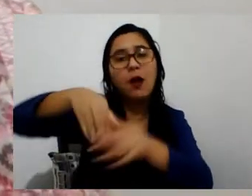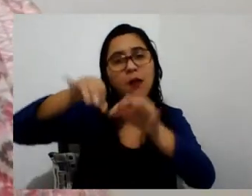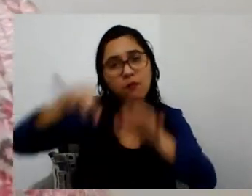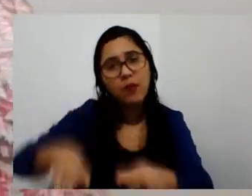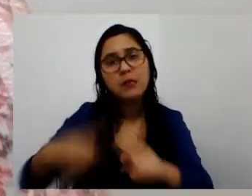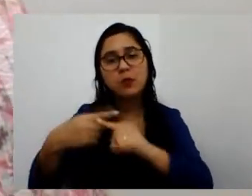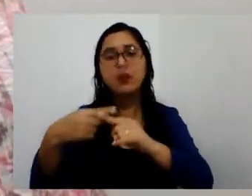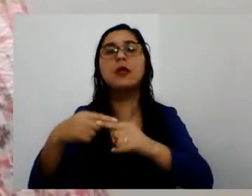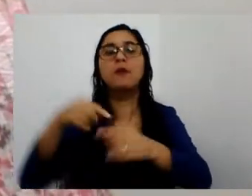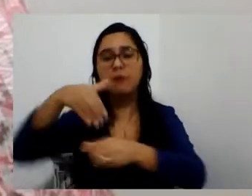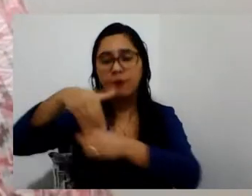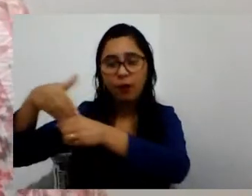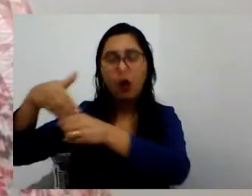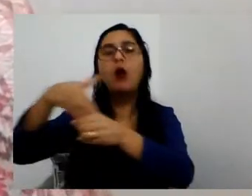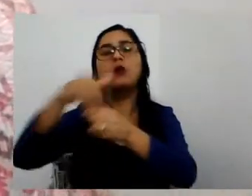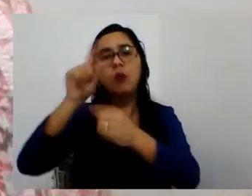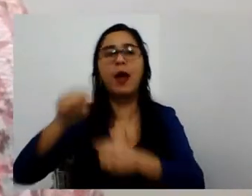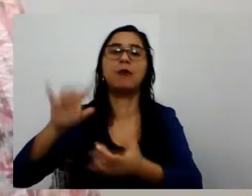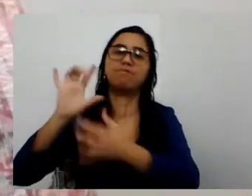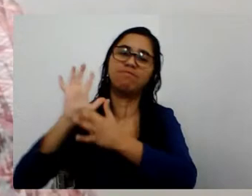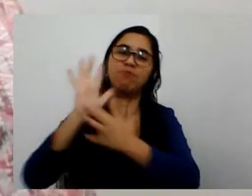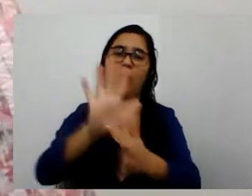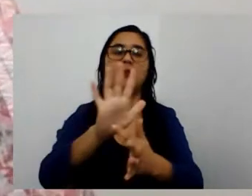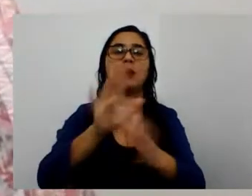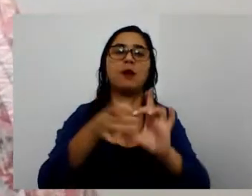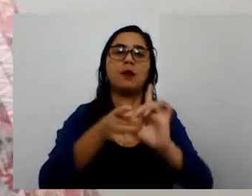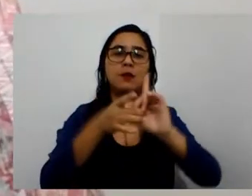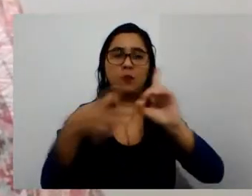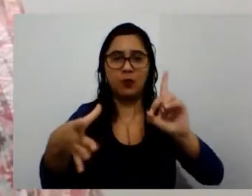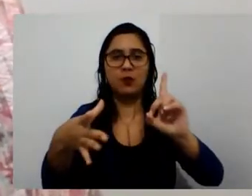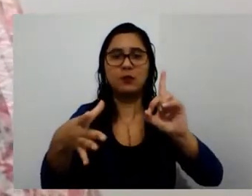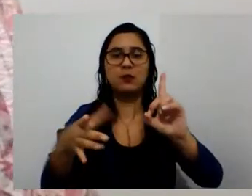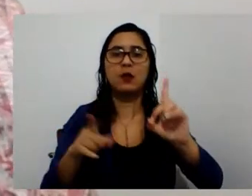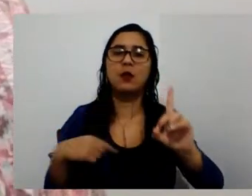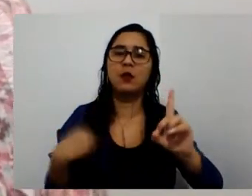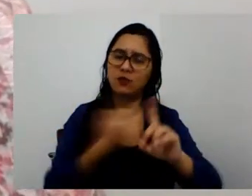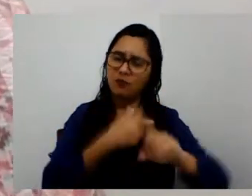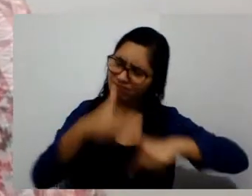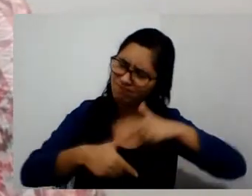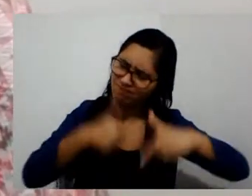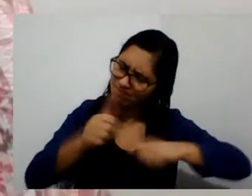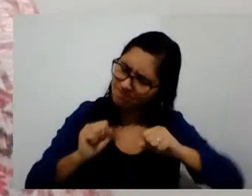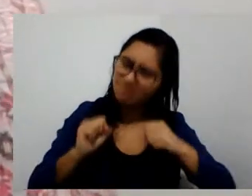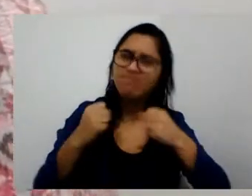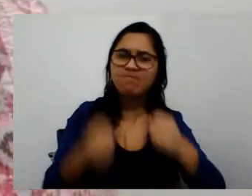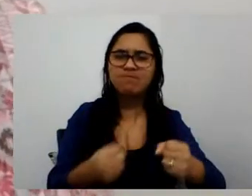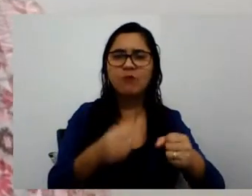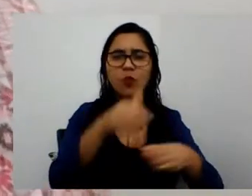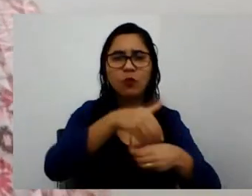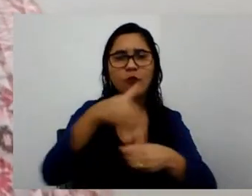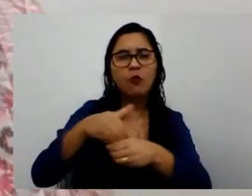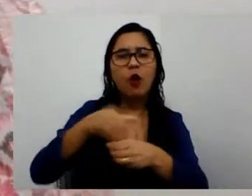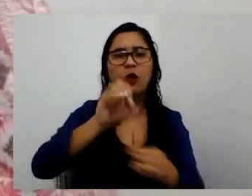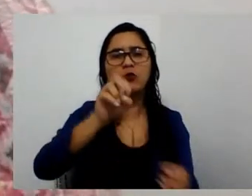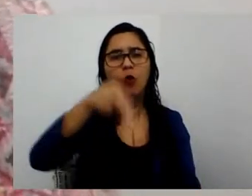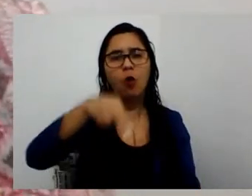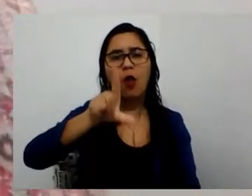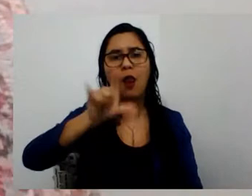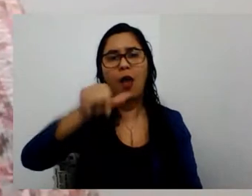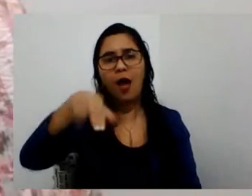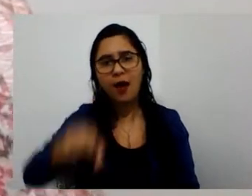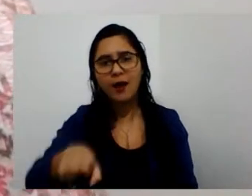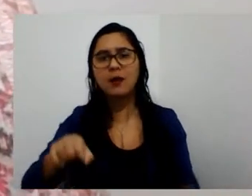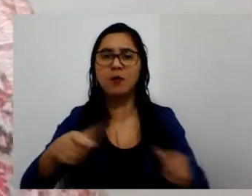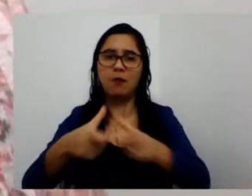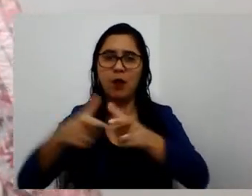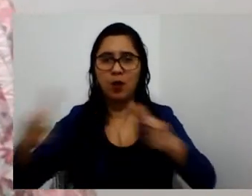da democracia é o voto. E nós trabalhamos muito para isso, desde o voto online para ampliar a participação